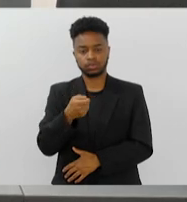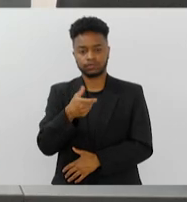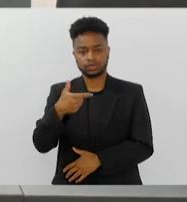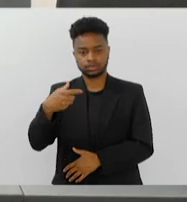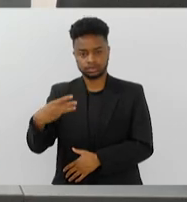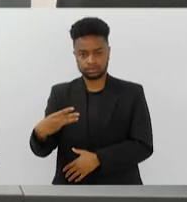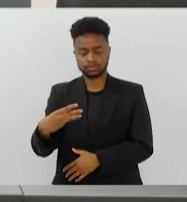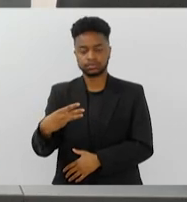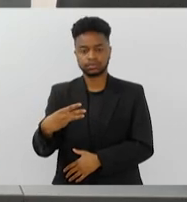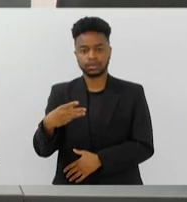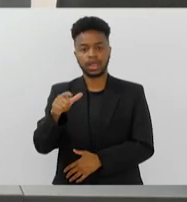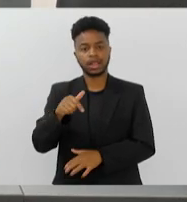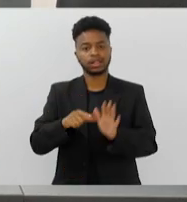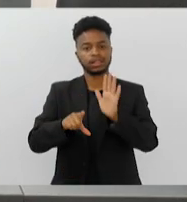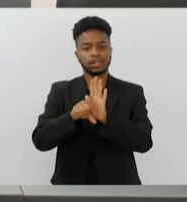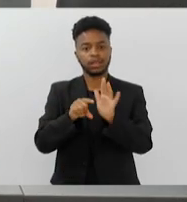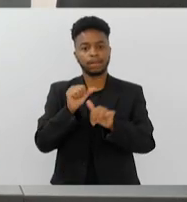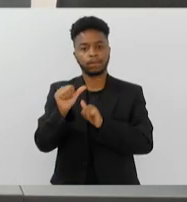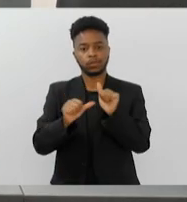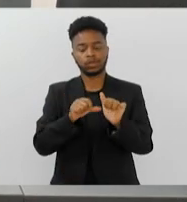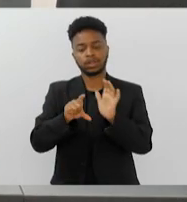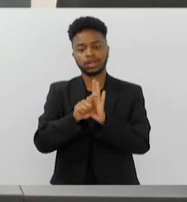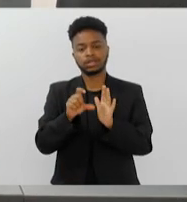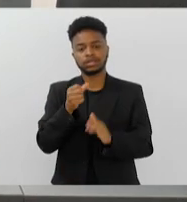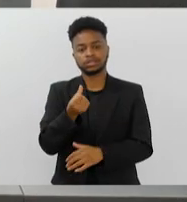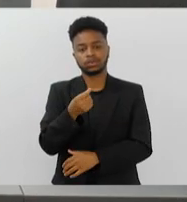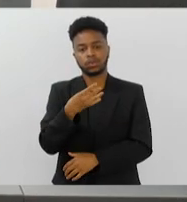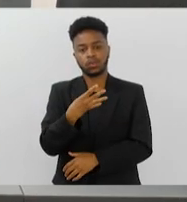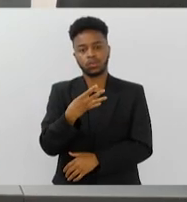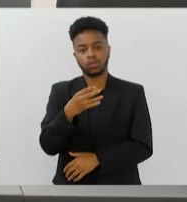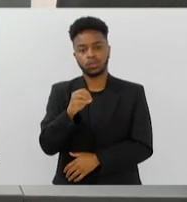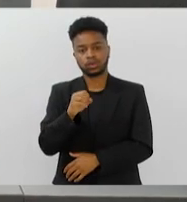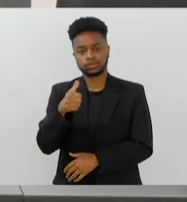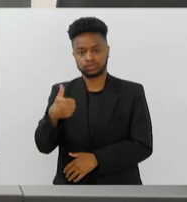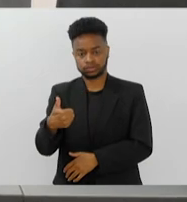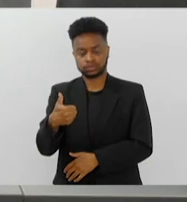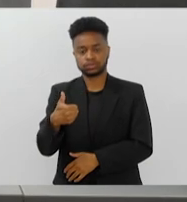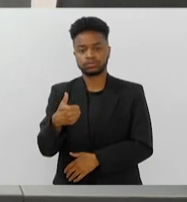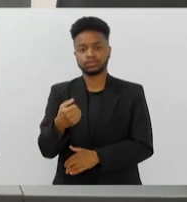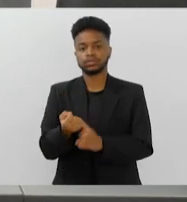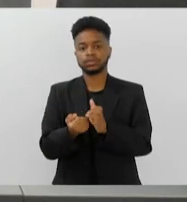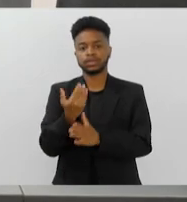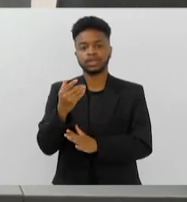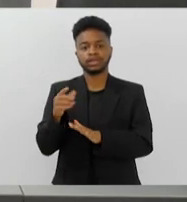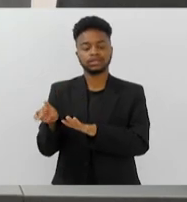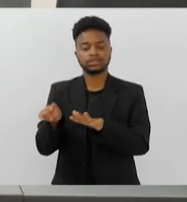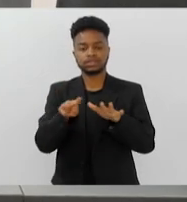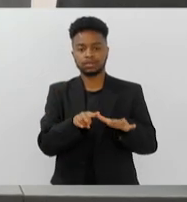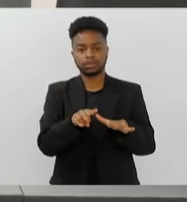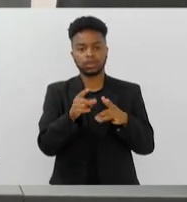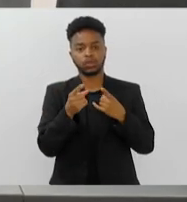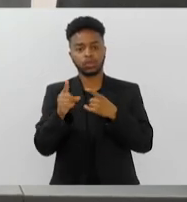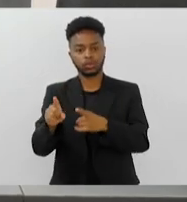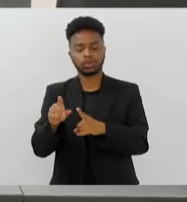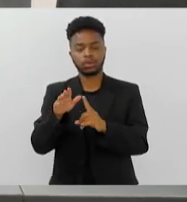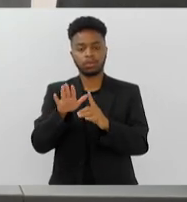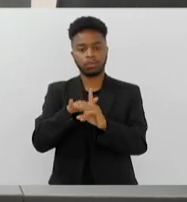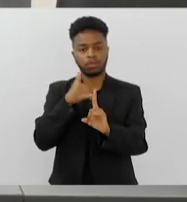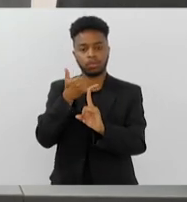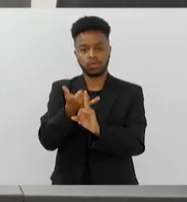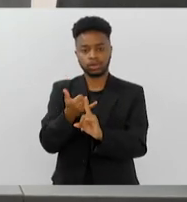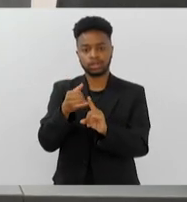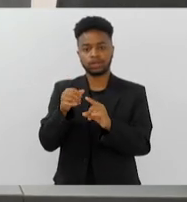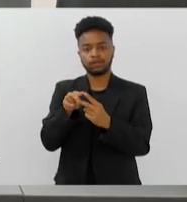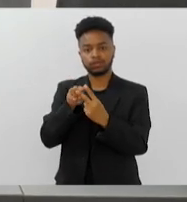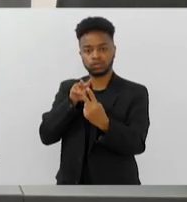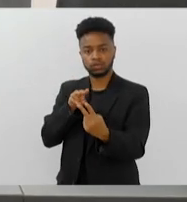é justamente uma lei alterando a lei 6.401, que institui a semana de combate ao bullying e ao cyberbullying nas escolas